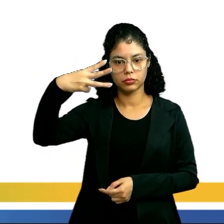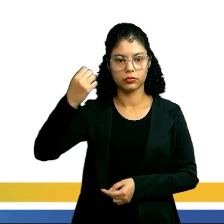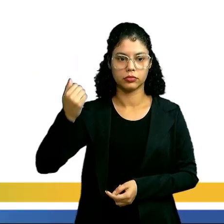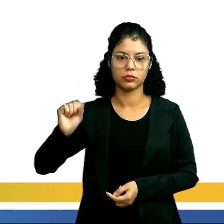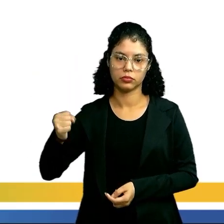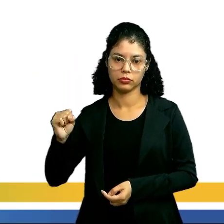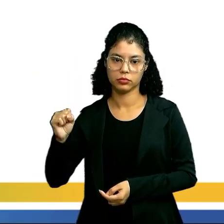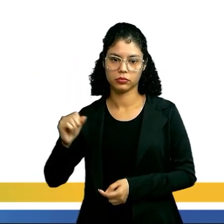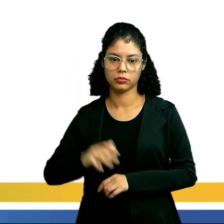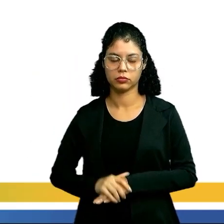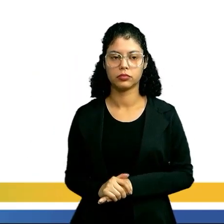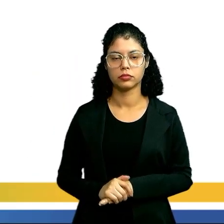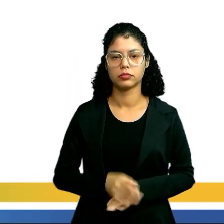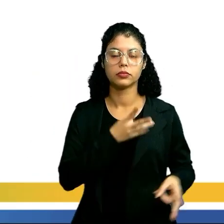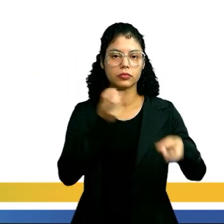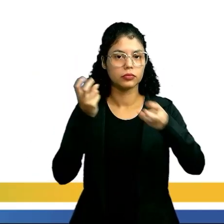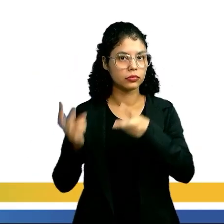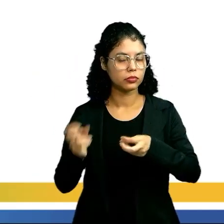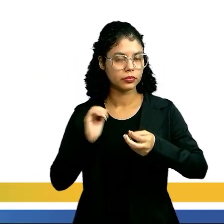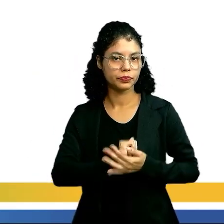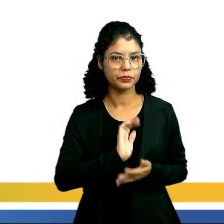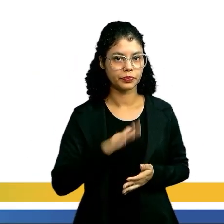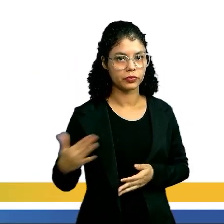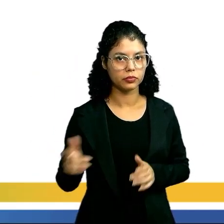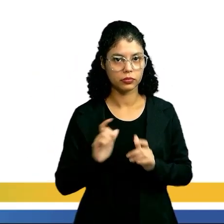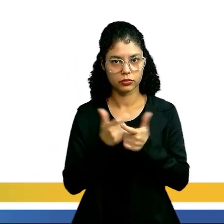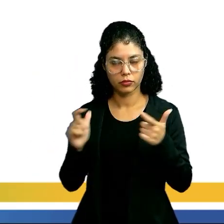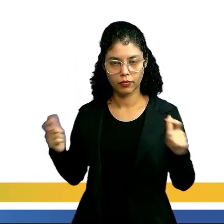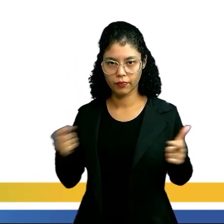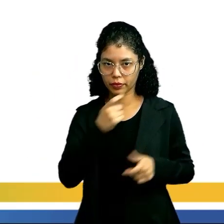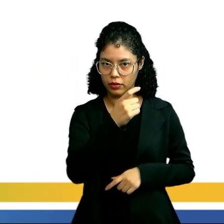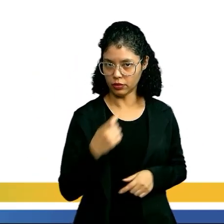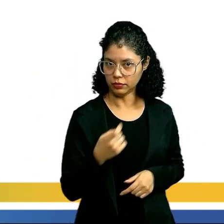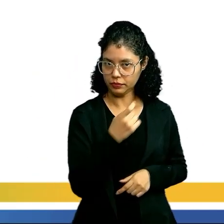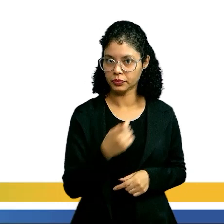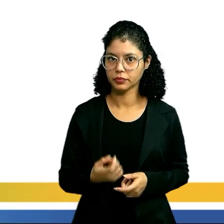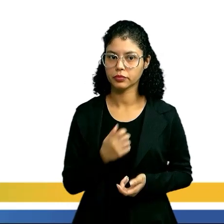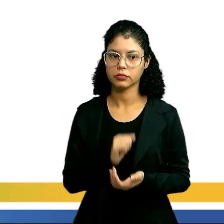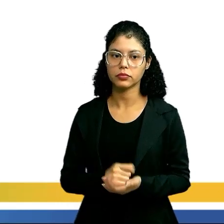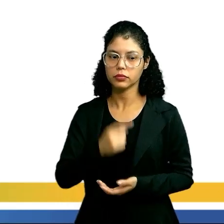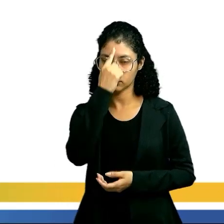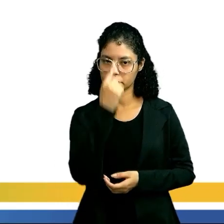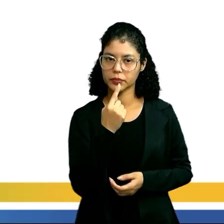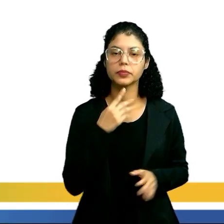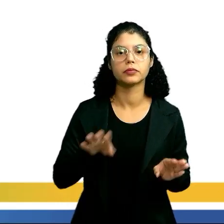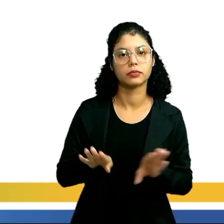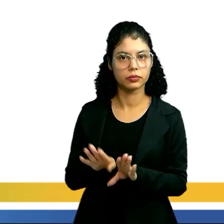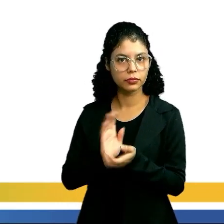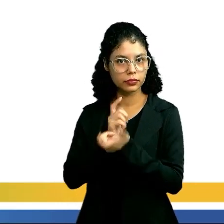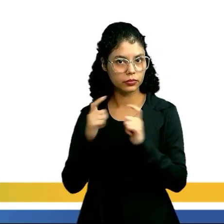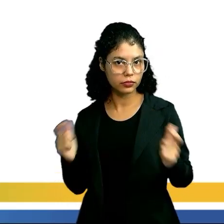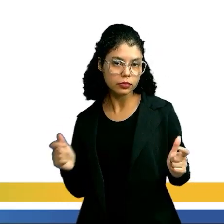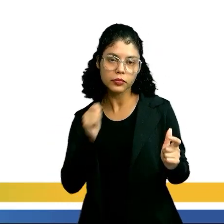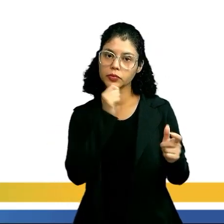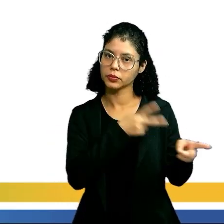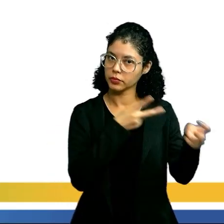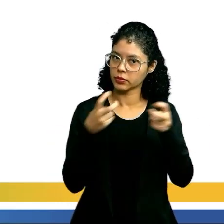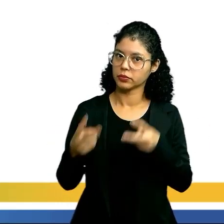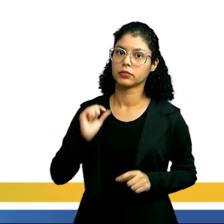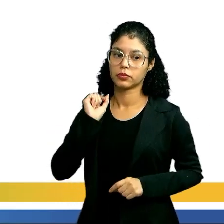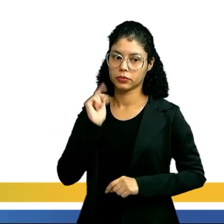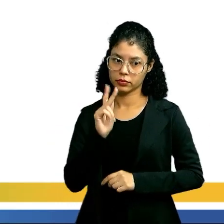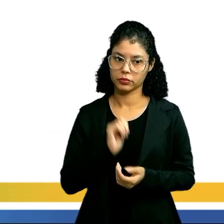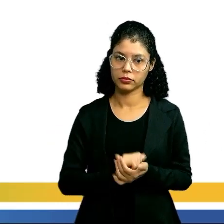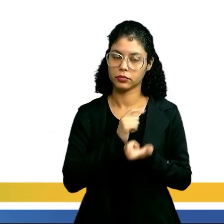3, 2 ao cubo é 8. Percebam, enquanto o x cresce no eixo x, a imagem também está aumentando. Deu para perceber, ó,